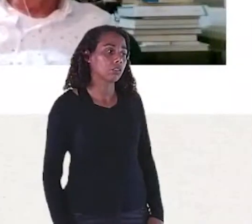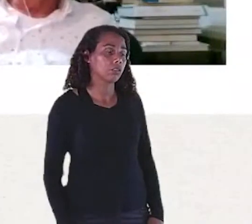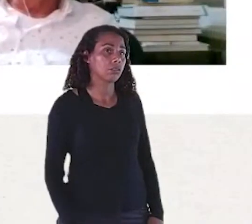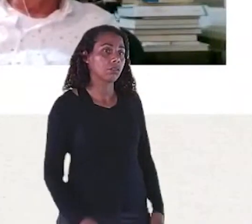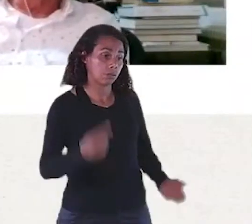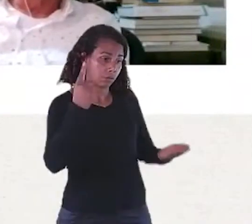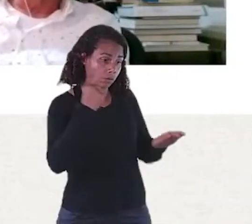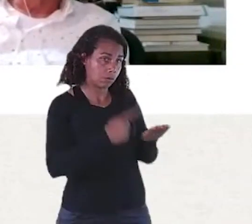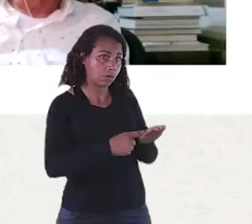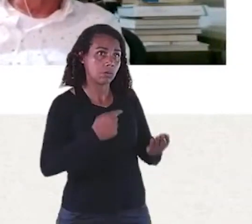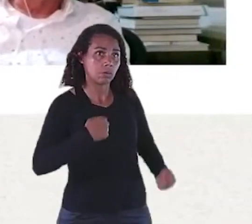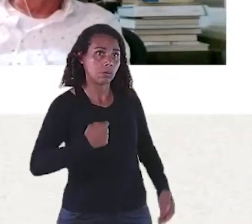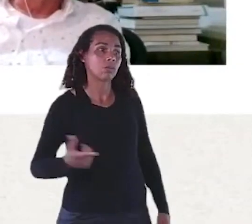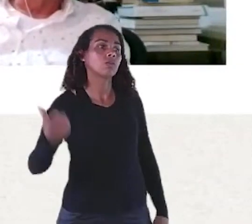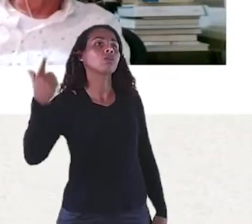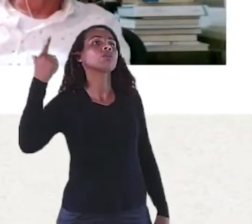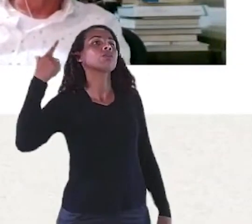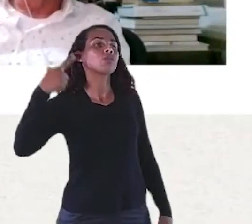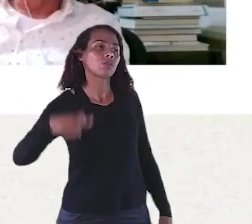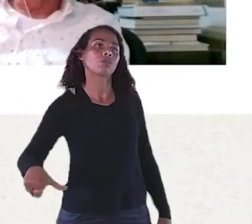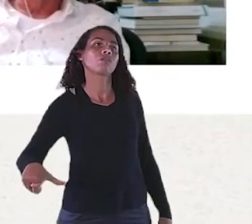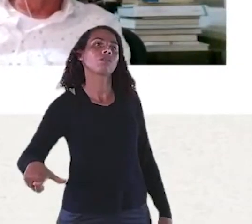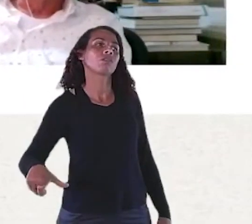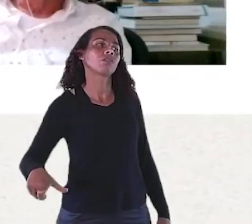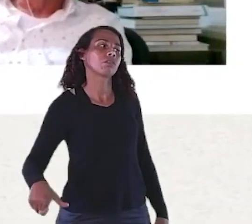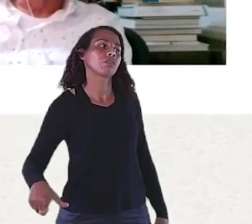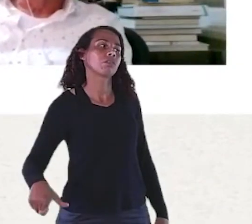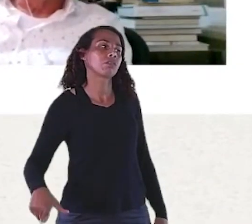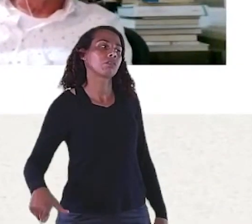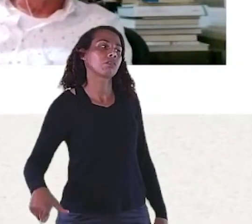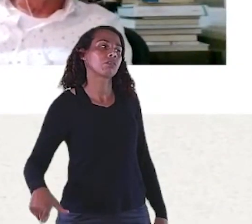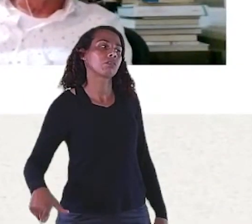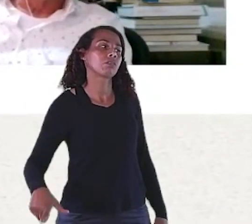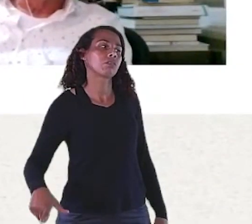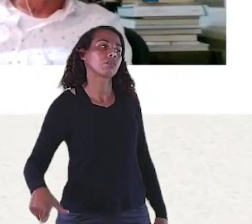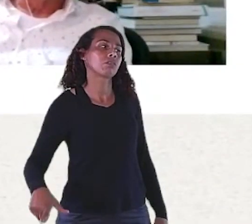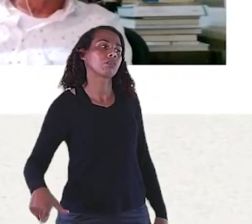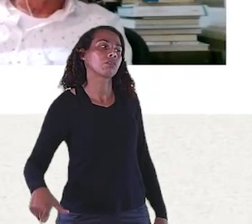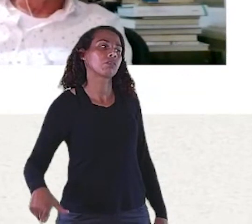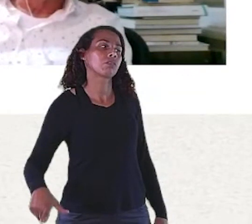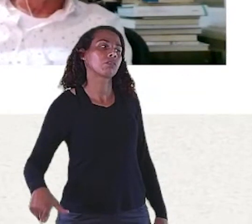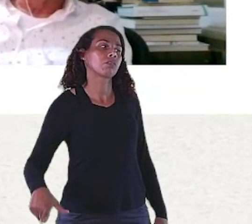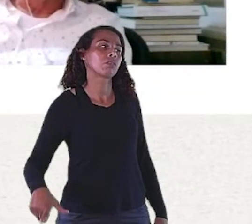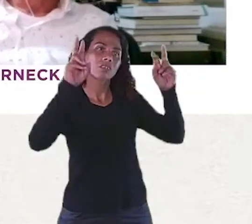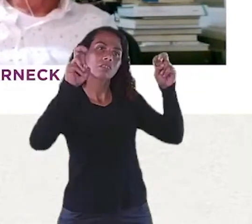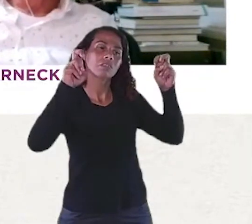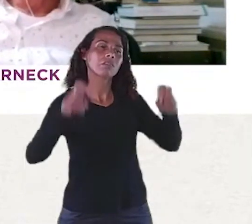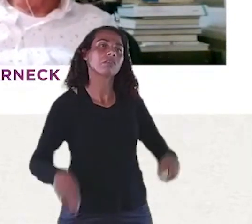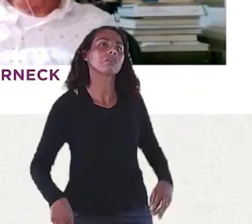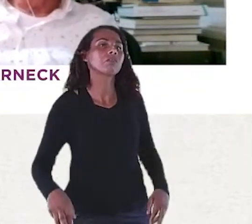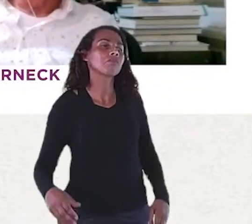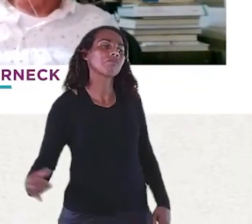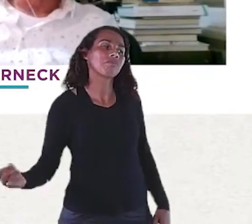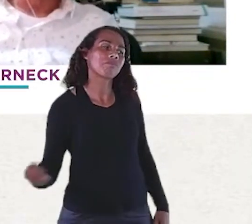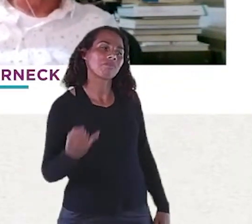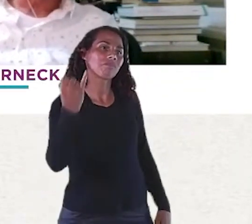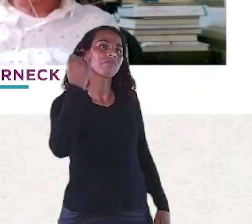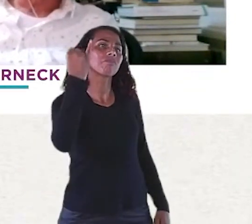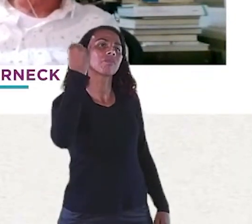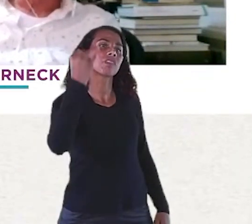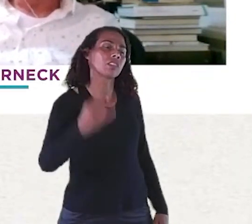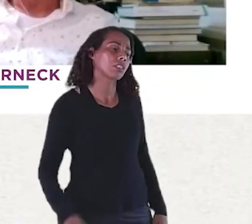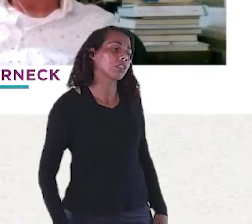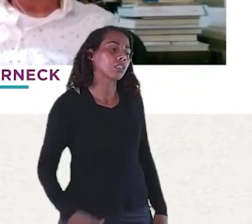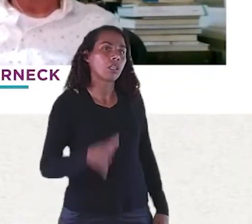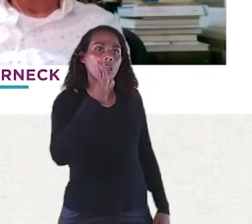repertório renovado, com o Drummond pronto, tá? Espero não tardar muito, e muito